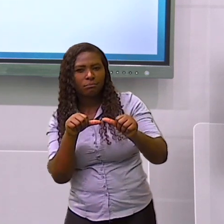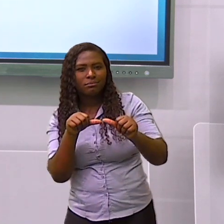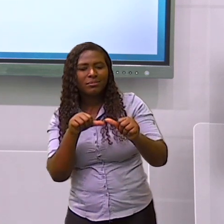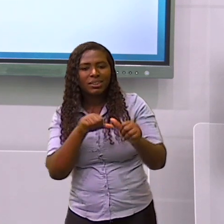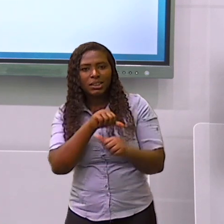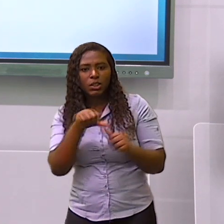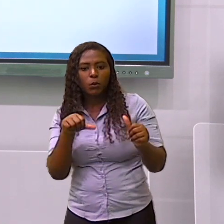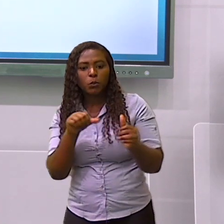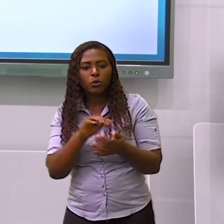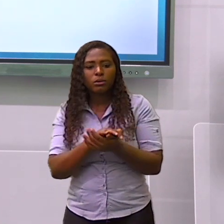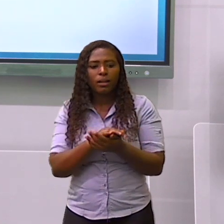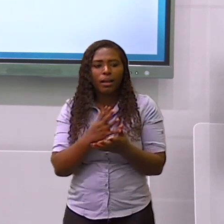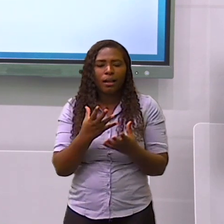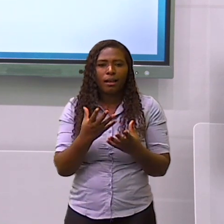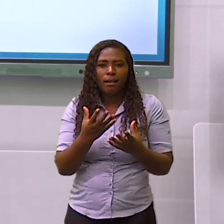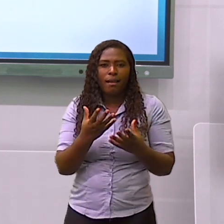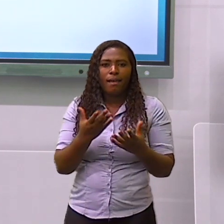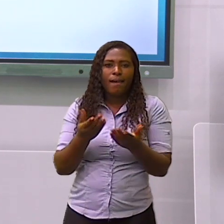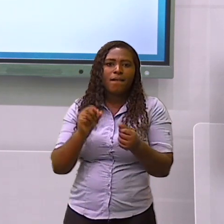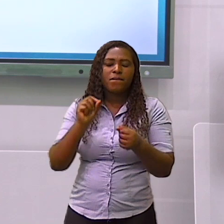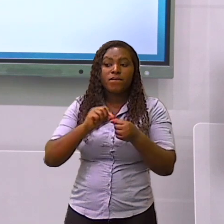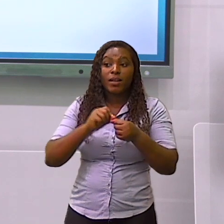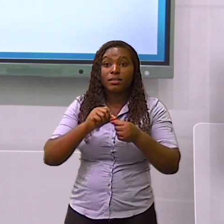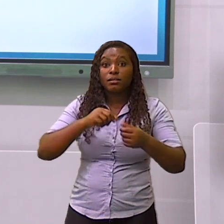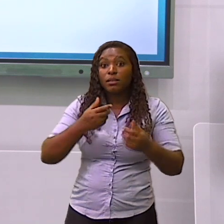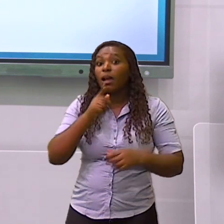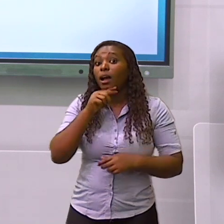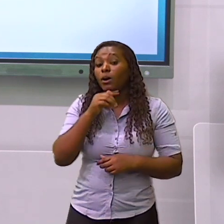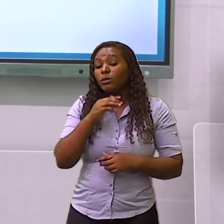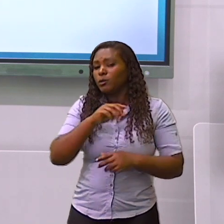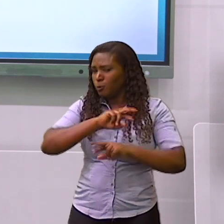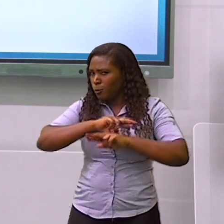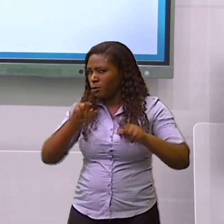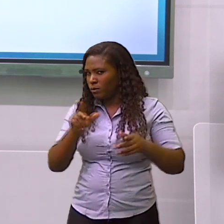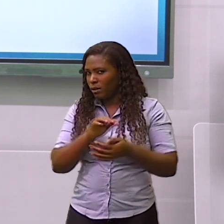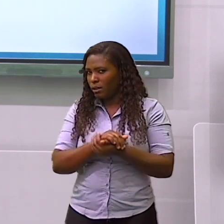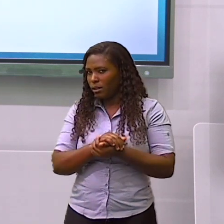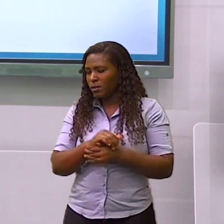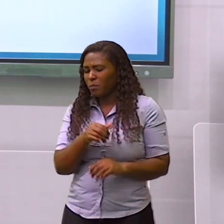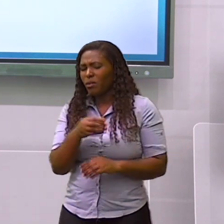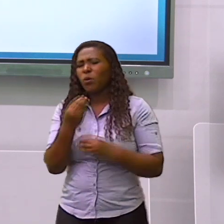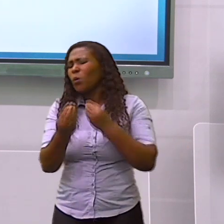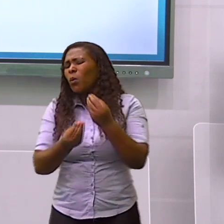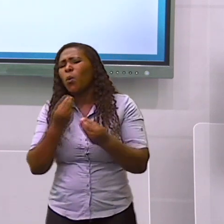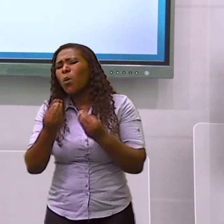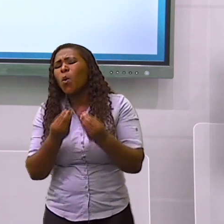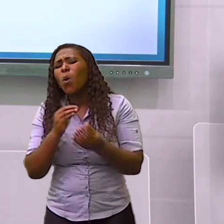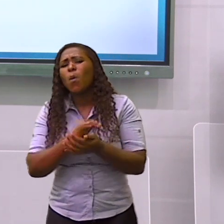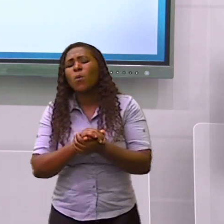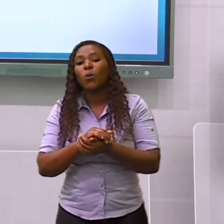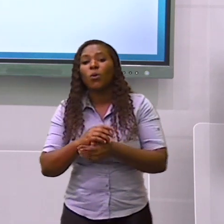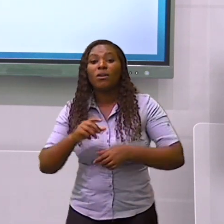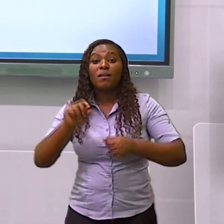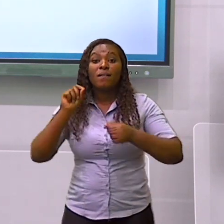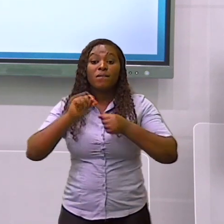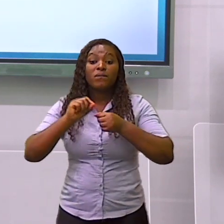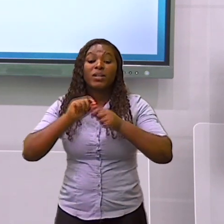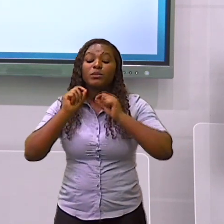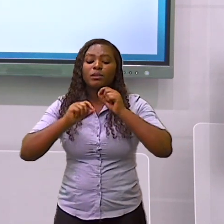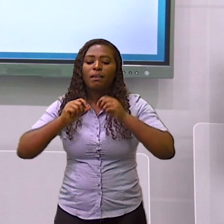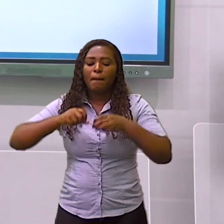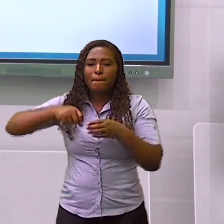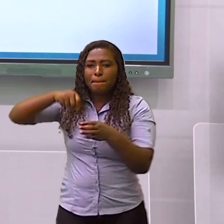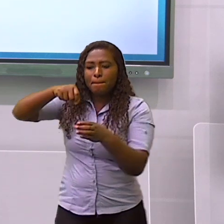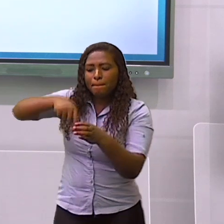ela ocorre a partir da fixação de troncos de árvores nas margens e no fundo do